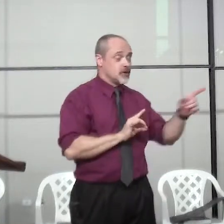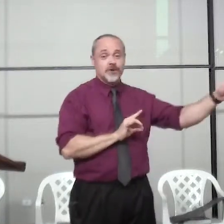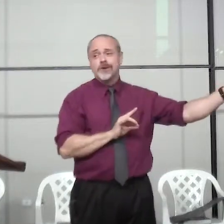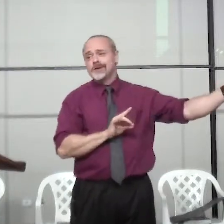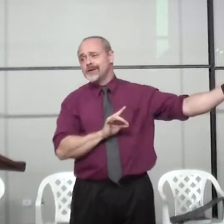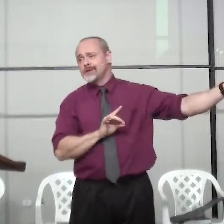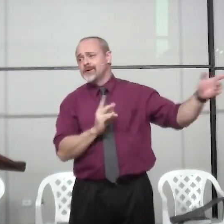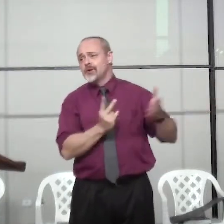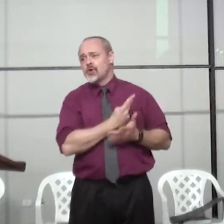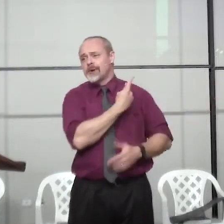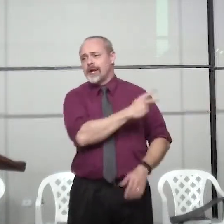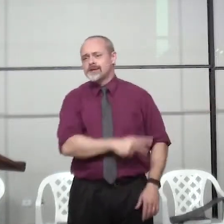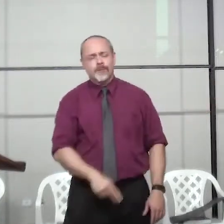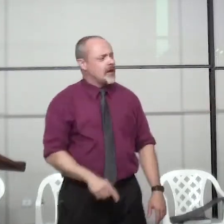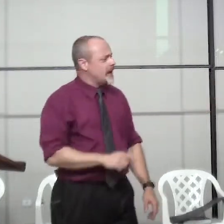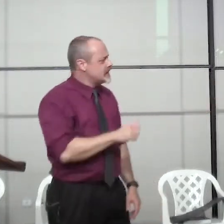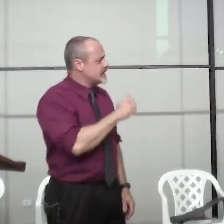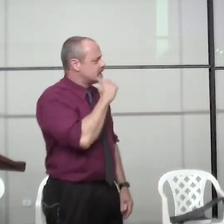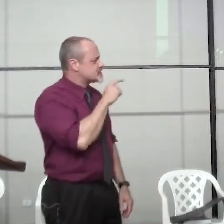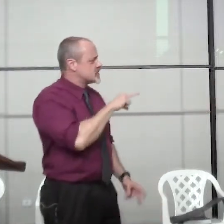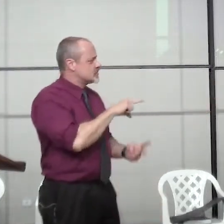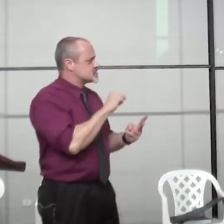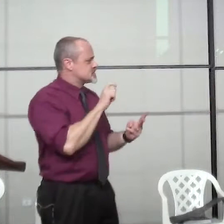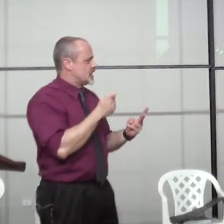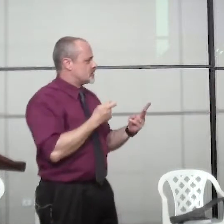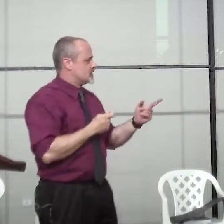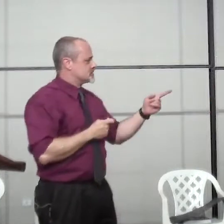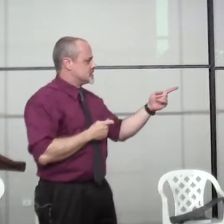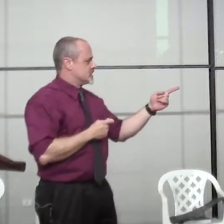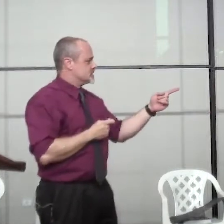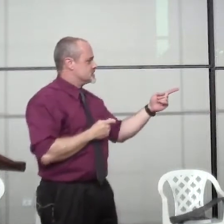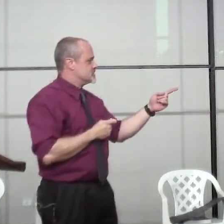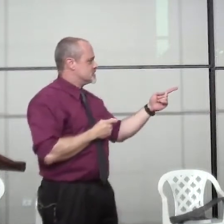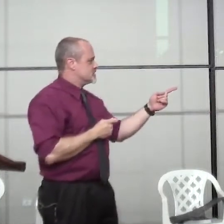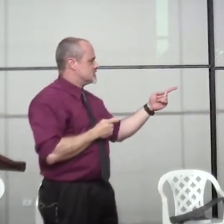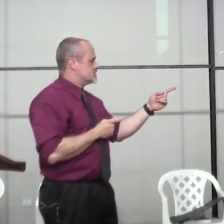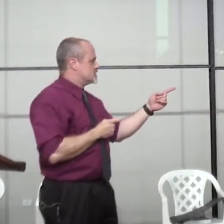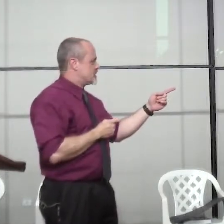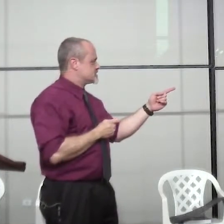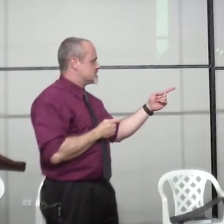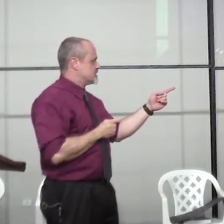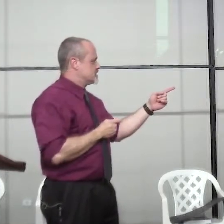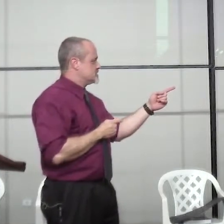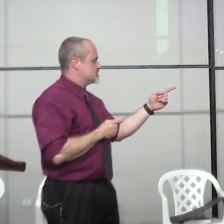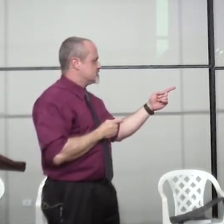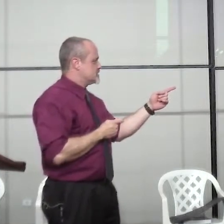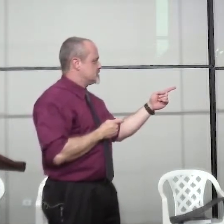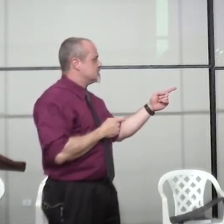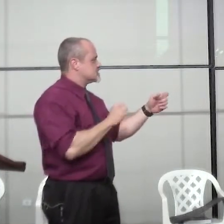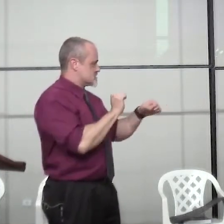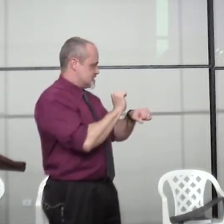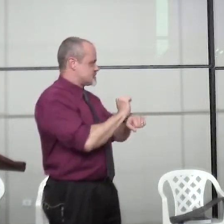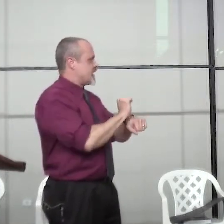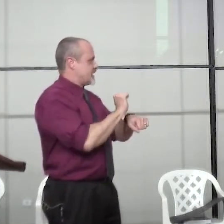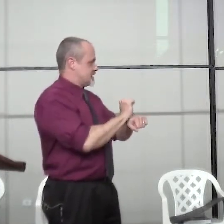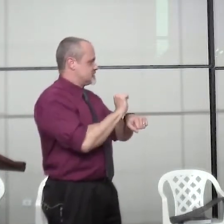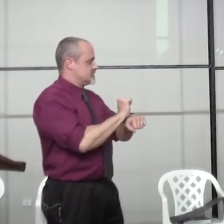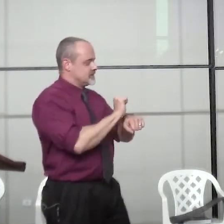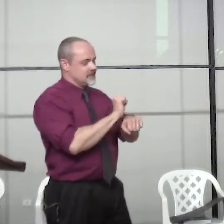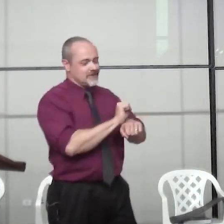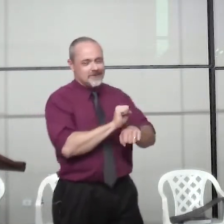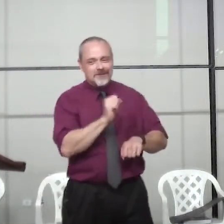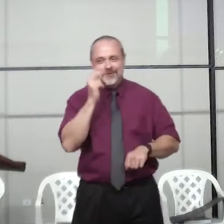verdade, foi culpa dele também. Ainda não escolhemos um sinal para o senhor. Pastor, só